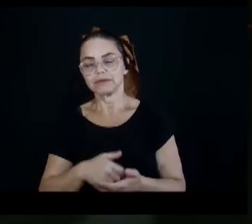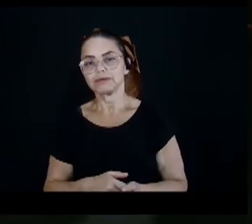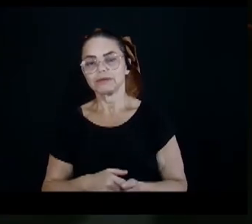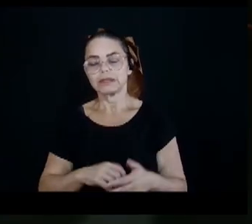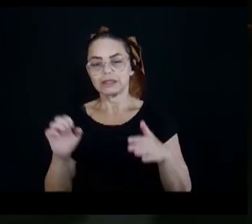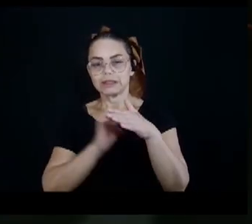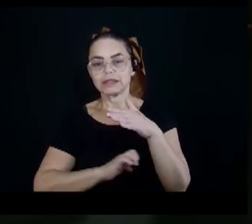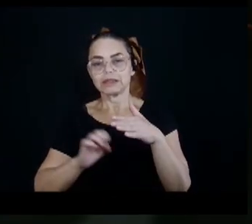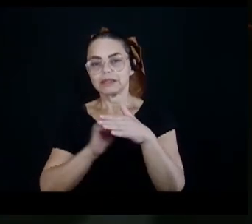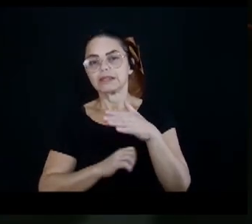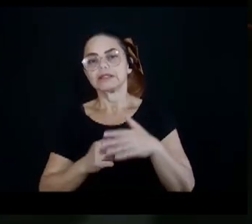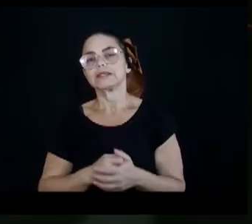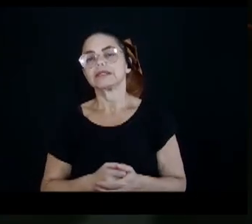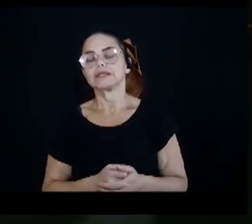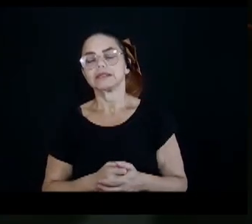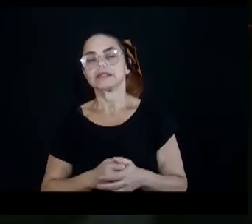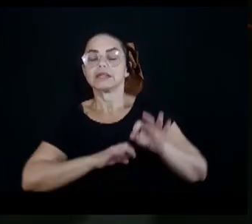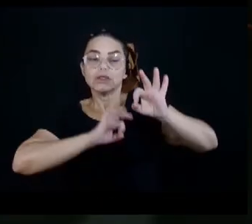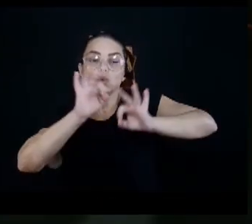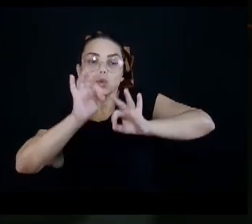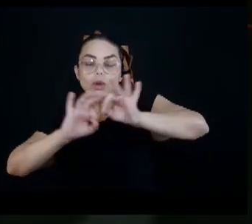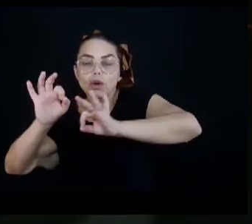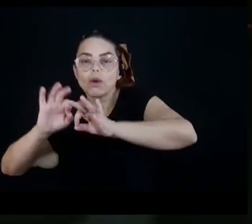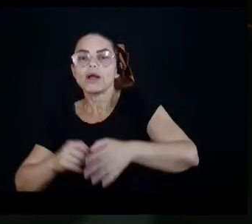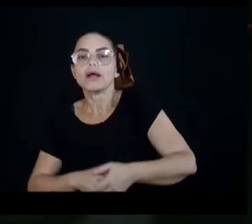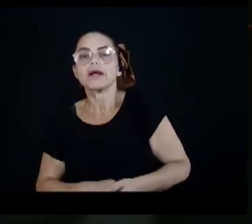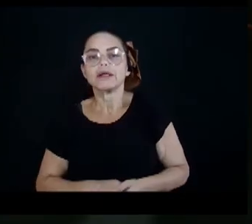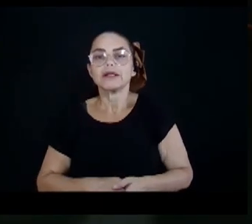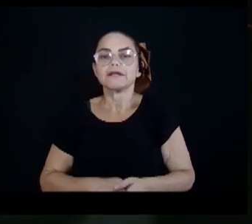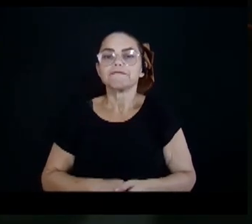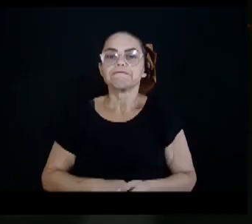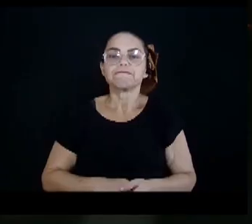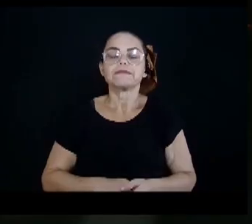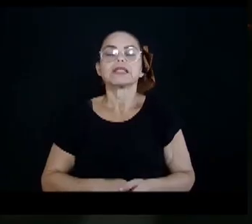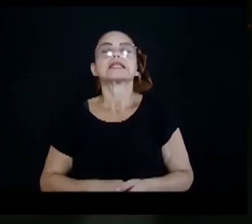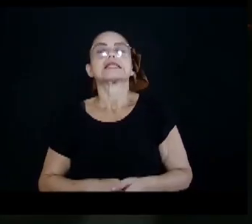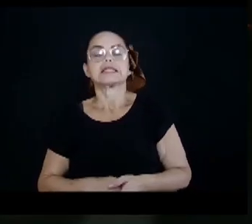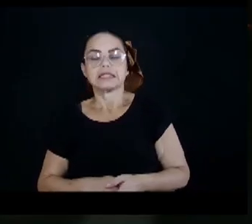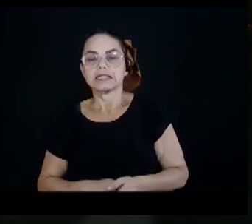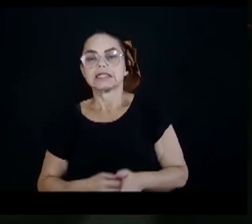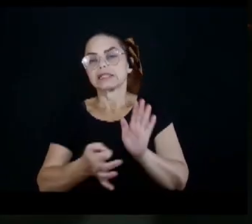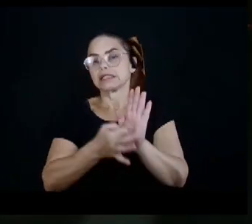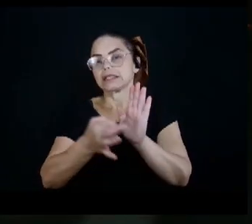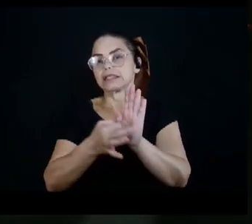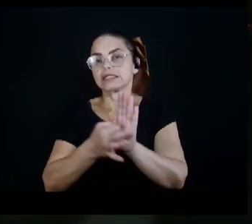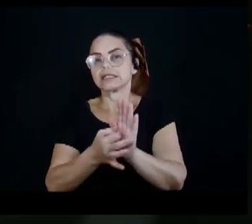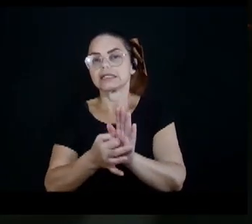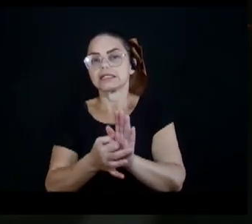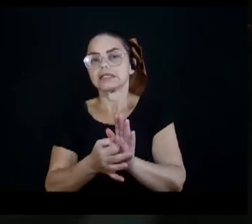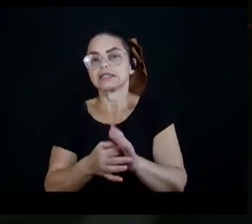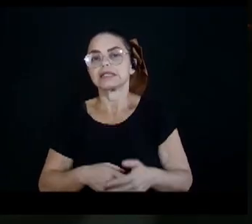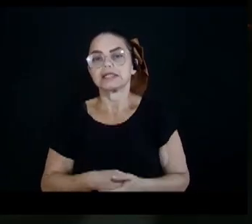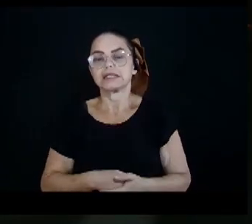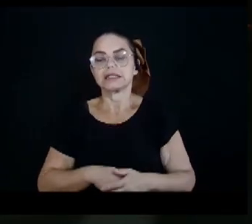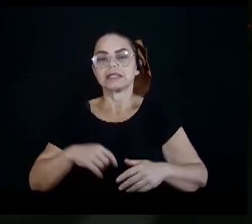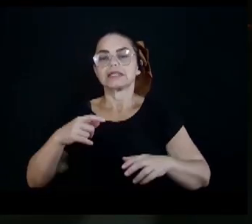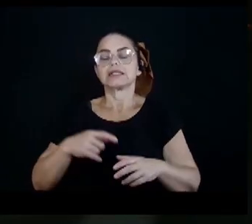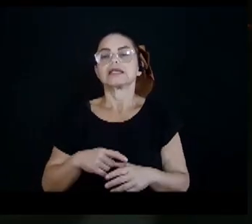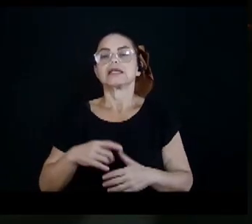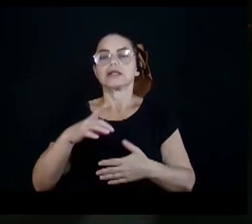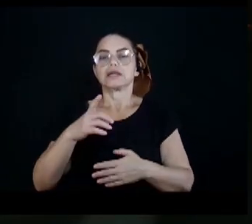se preparar? Qual que é a dica, né, que o nosso consultor do Sebrae traz para a